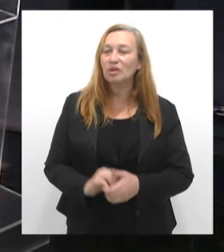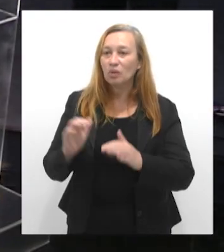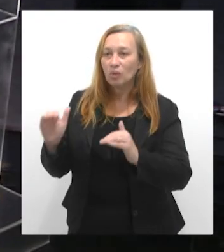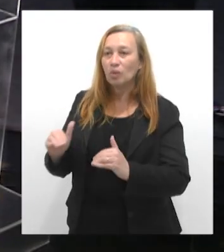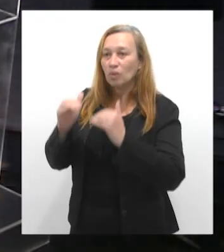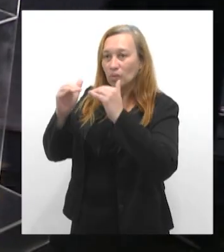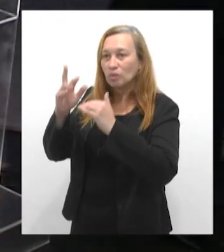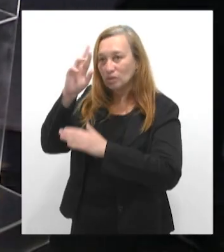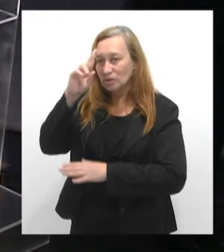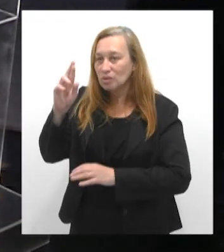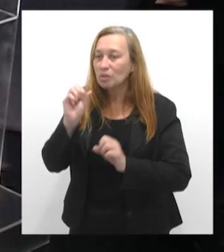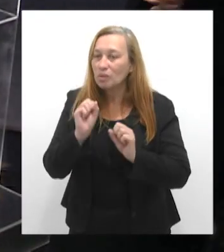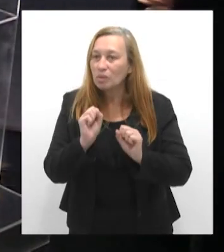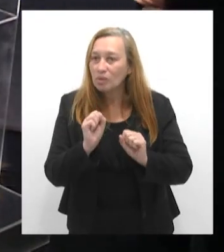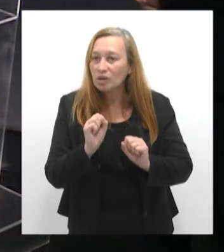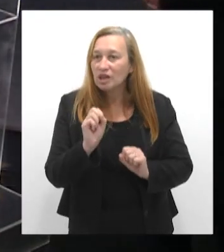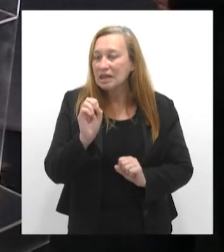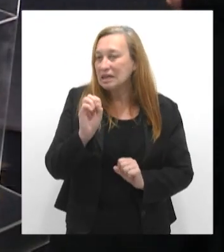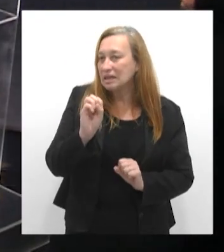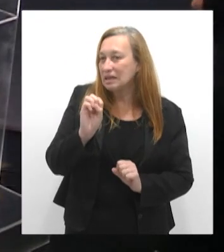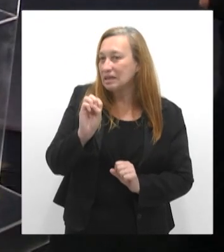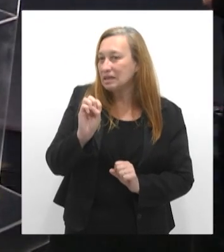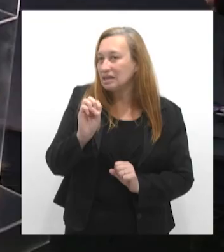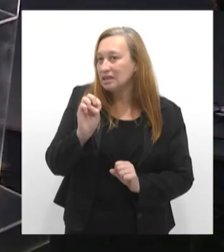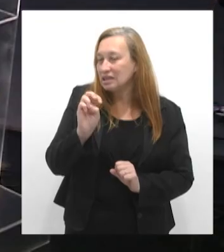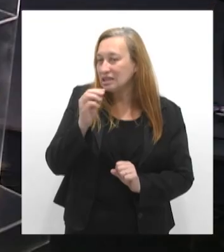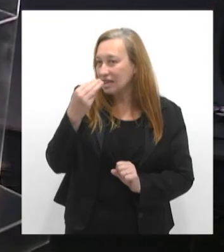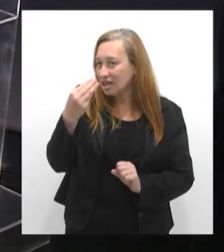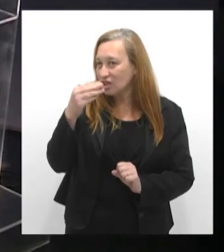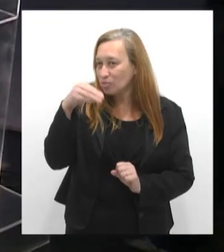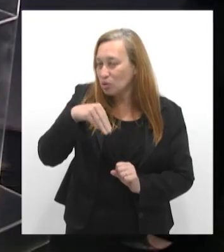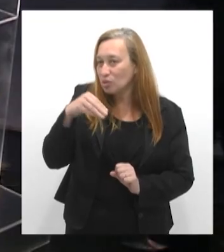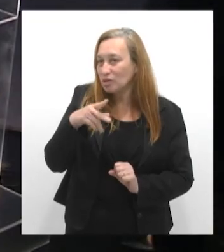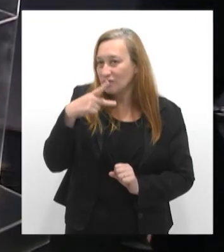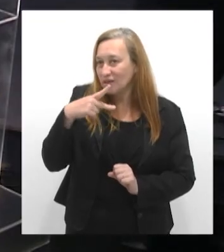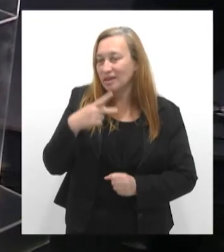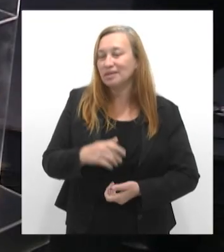Excelência dispõe de longevos 3 minutos.